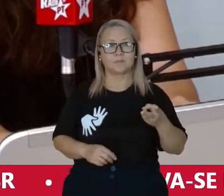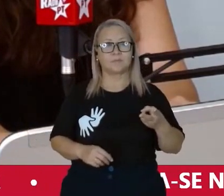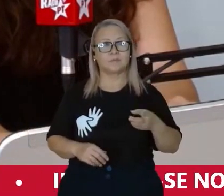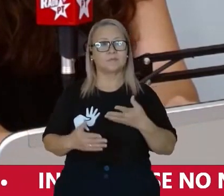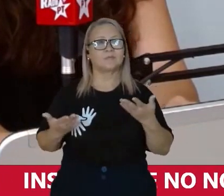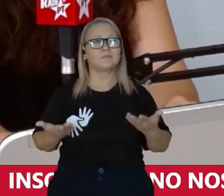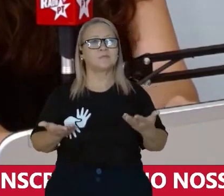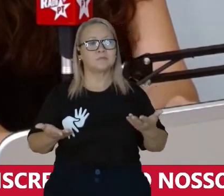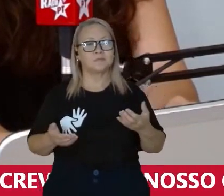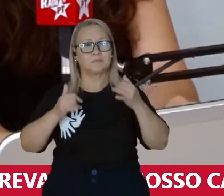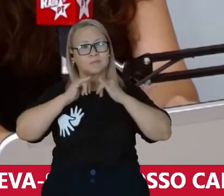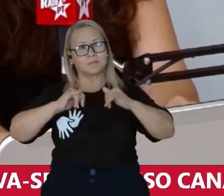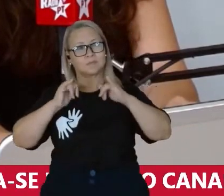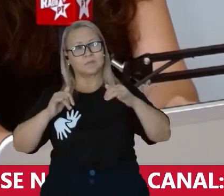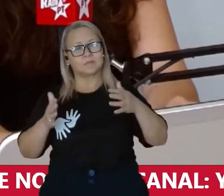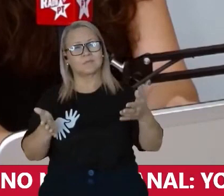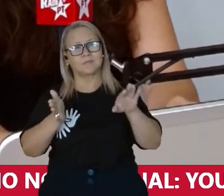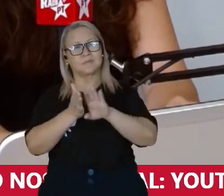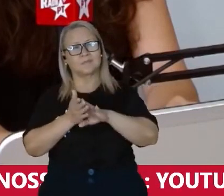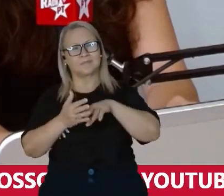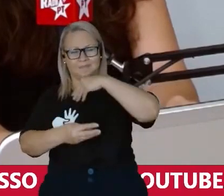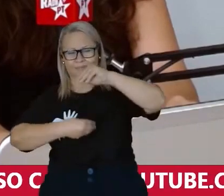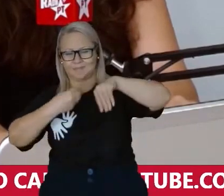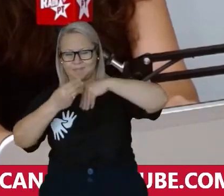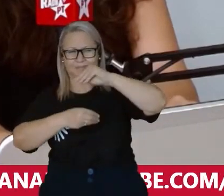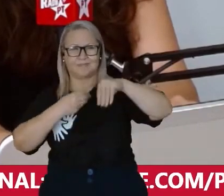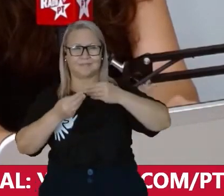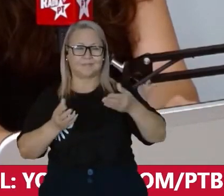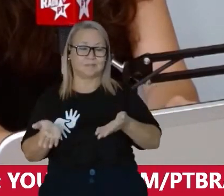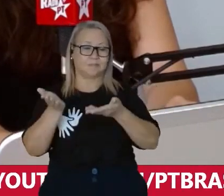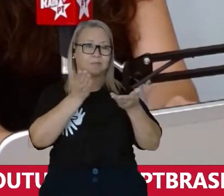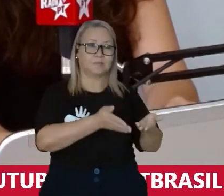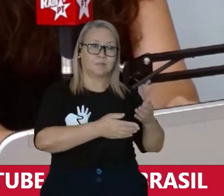as informações que chegarem a eles estiverem muito enviesadas pelo lado bolsonarista.